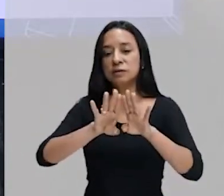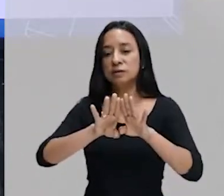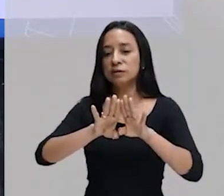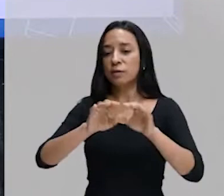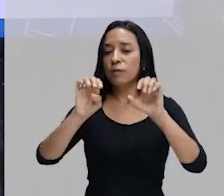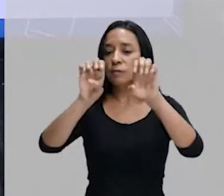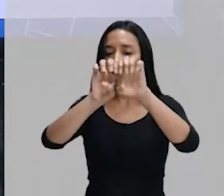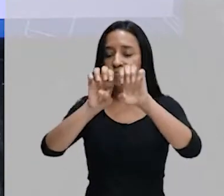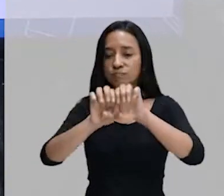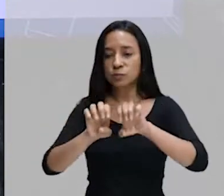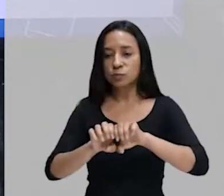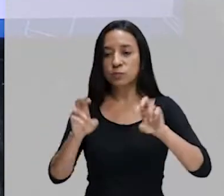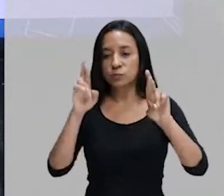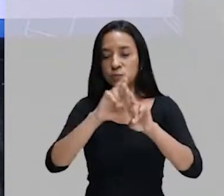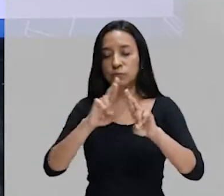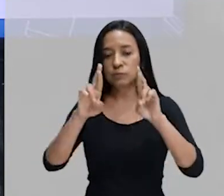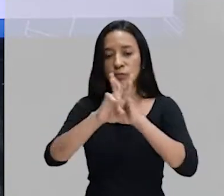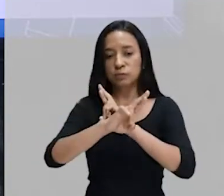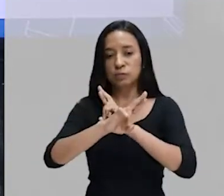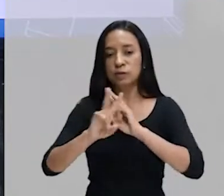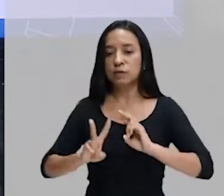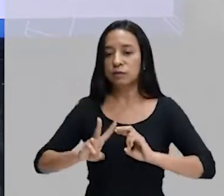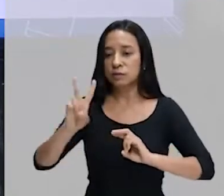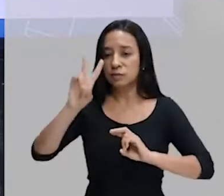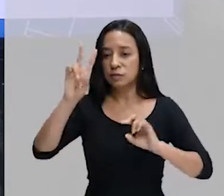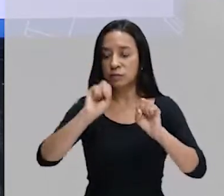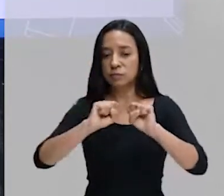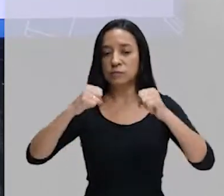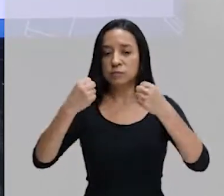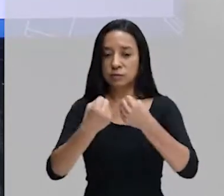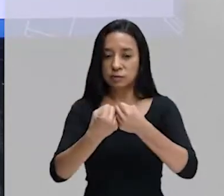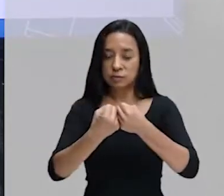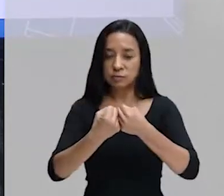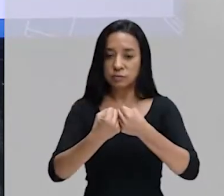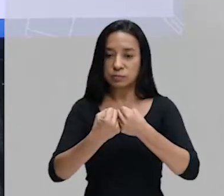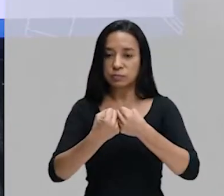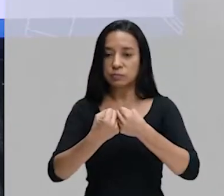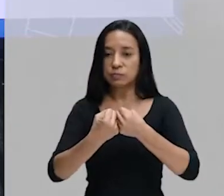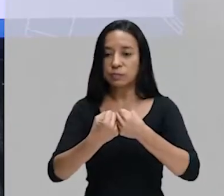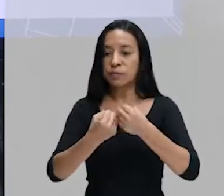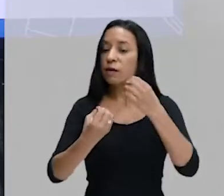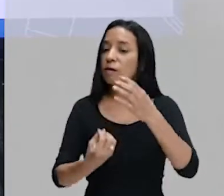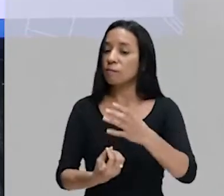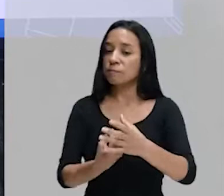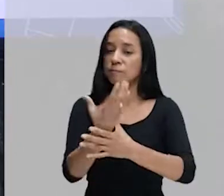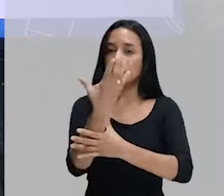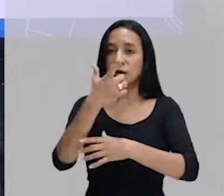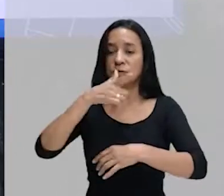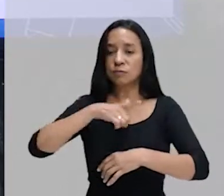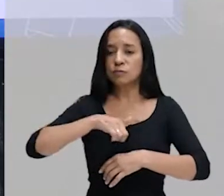hierarquizar nessas relações e esses valores sociais. Daí, eles recriaram